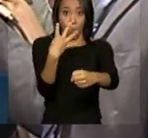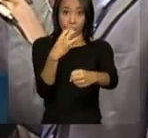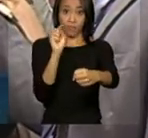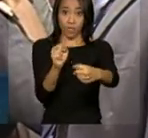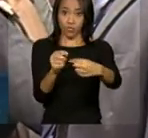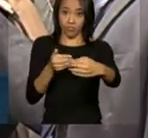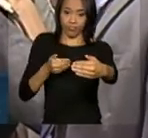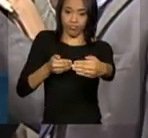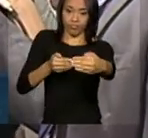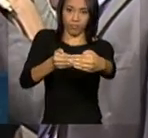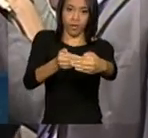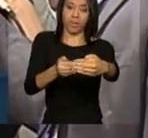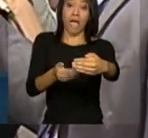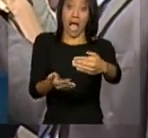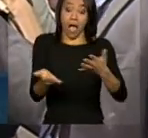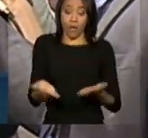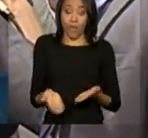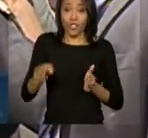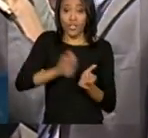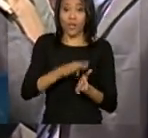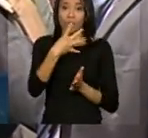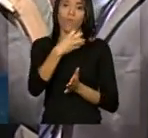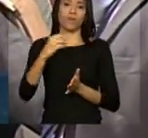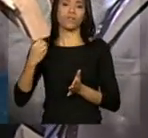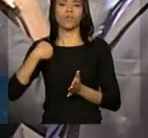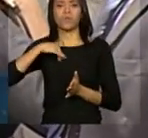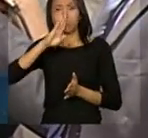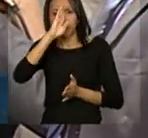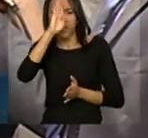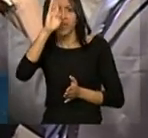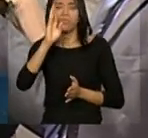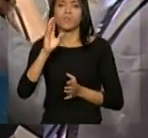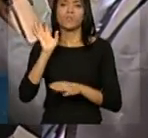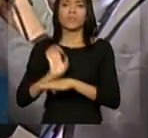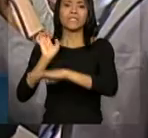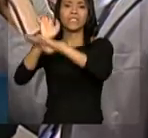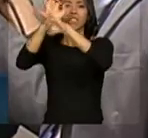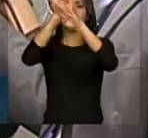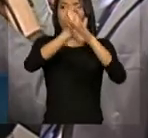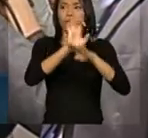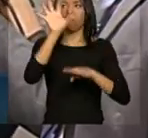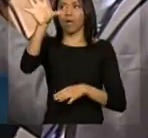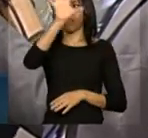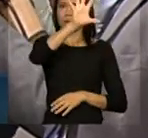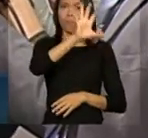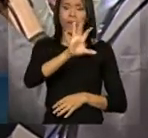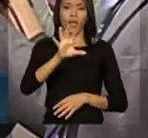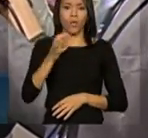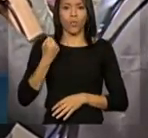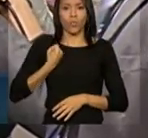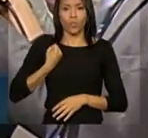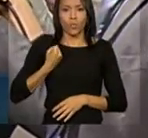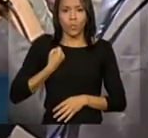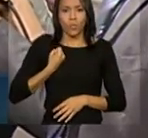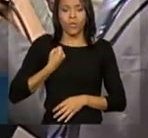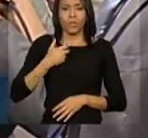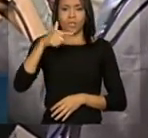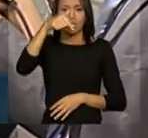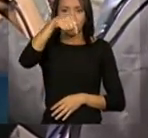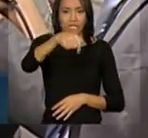momento nós priorizamos os estados as regiões que tinham maior número daquele